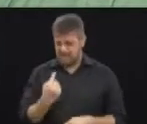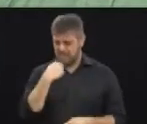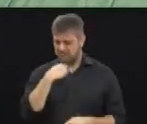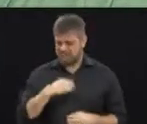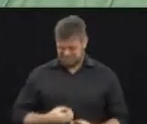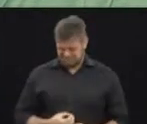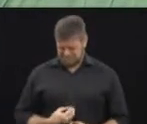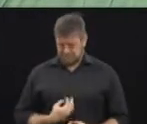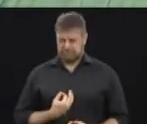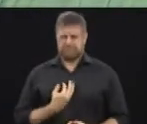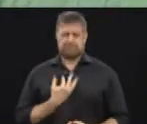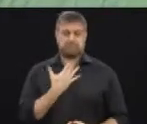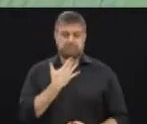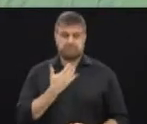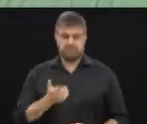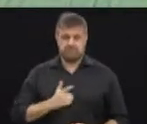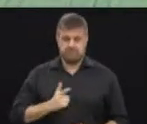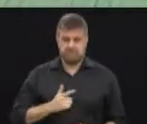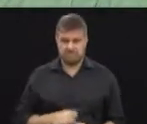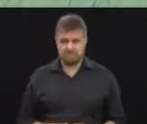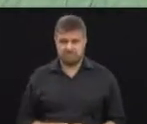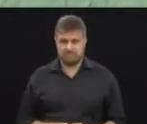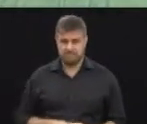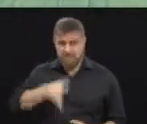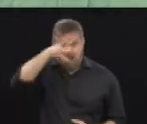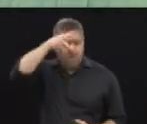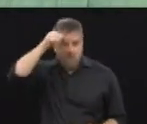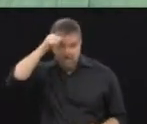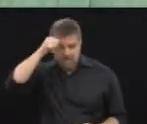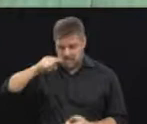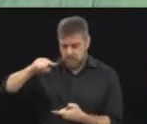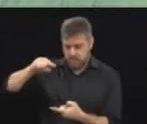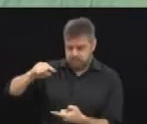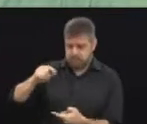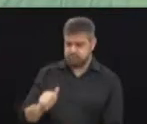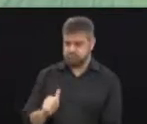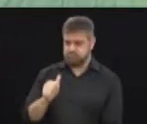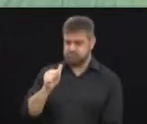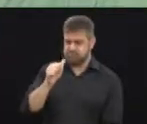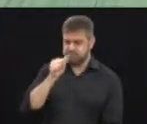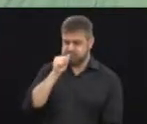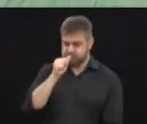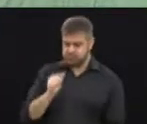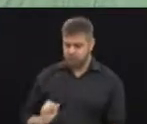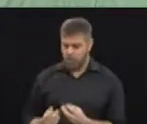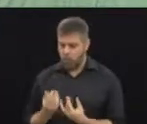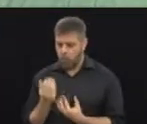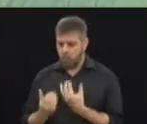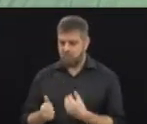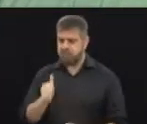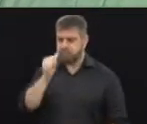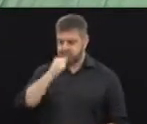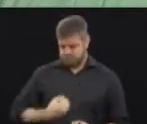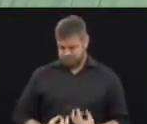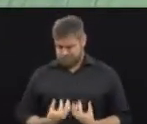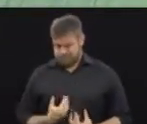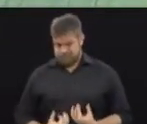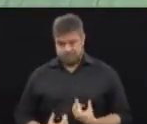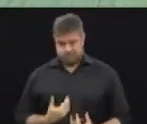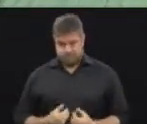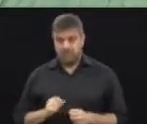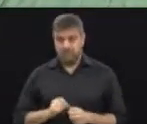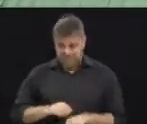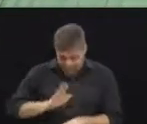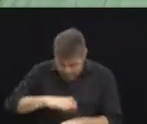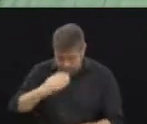refluxo também. Outros alimentos, como bebida gasosa, distende o estômago, aumenta a pressão dentro do estômago, aumenta a chance